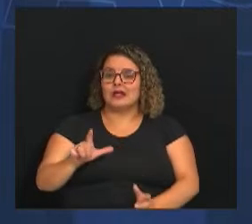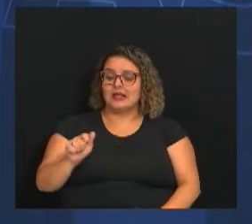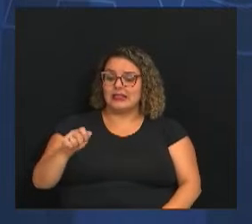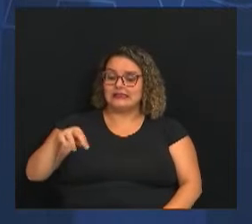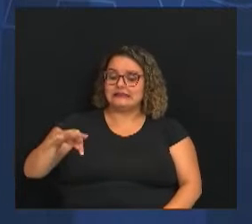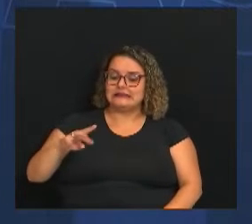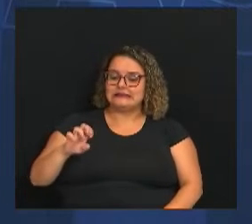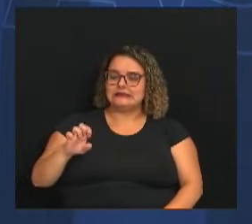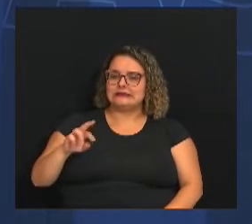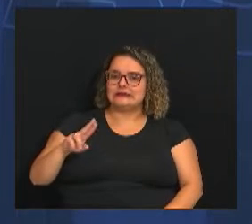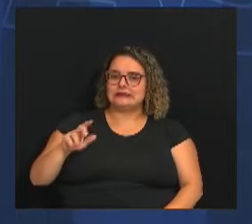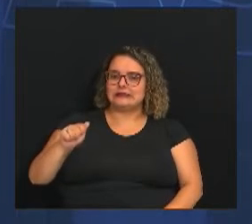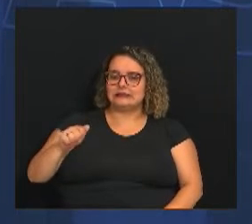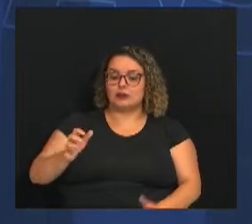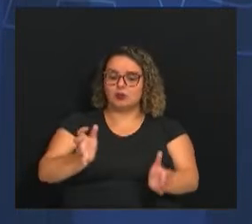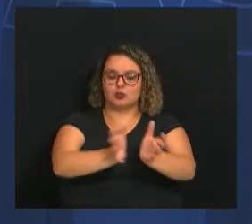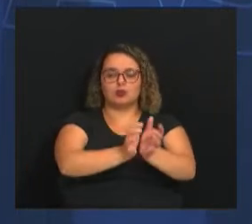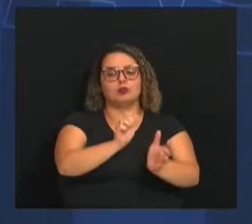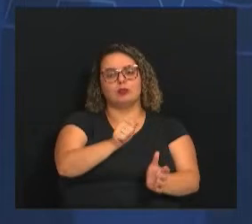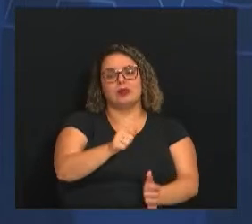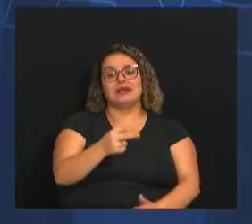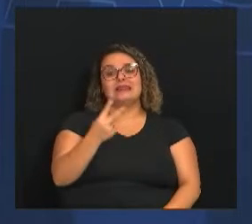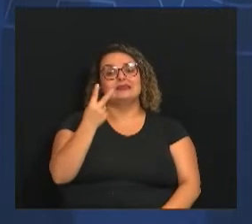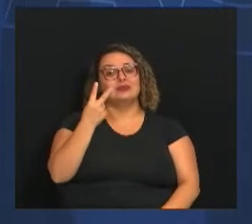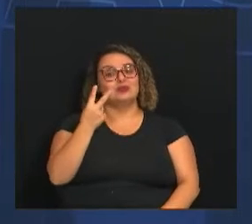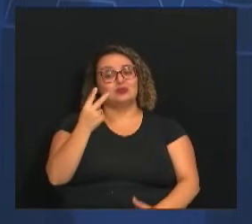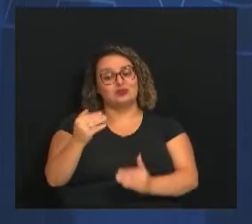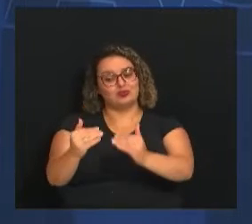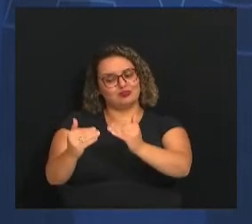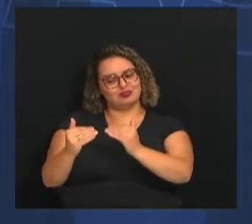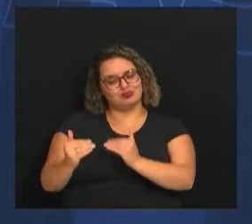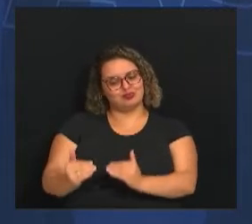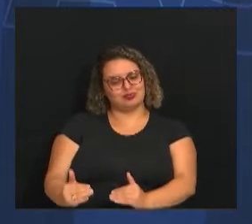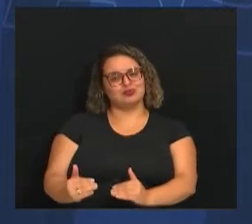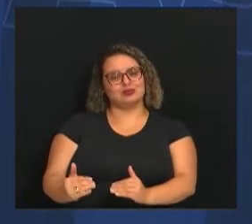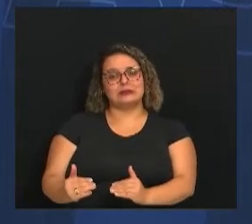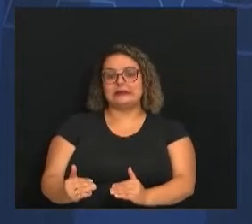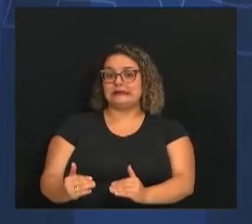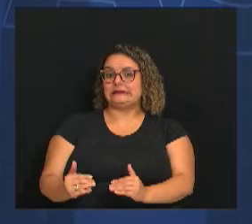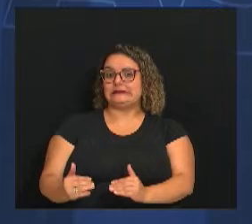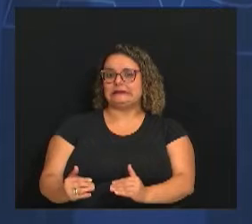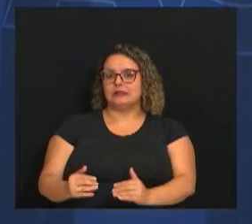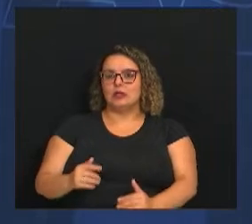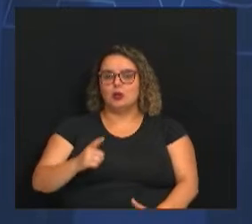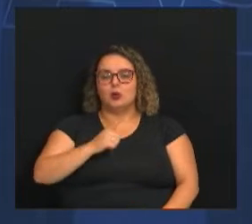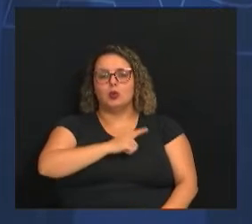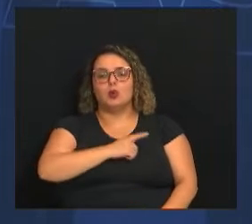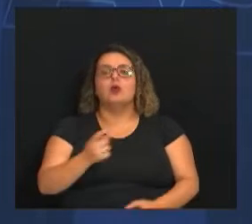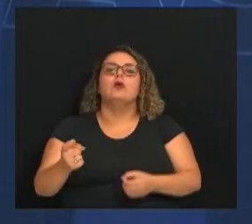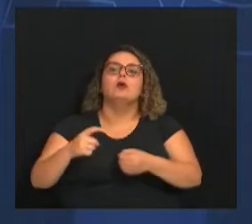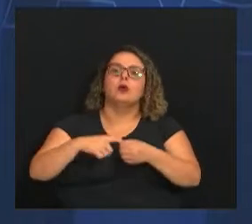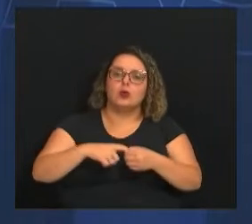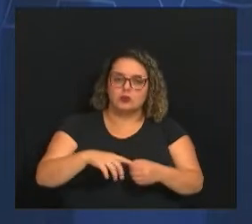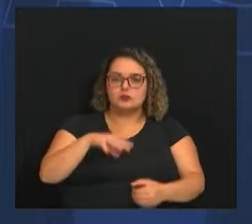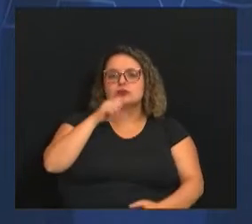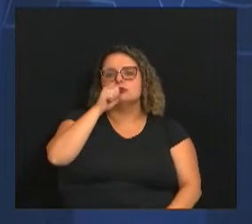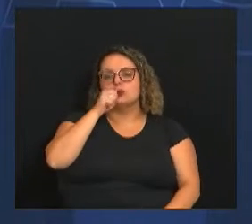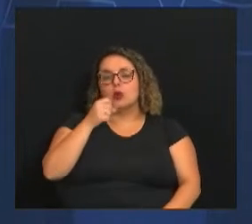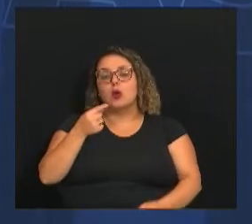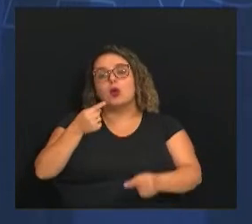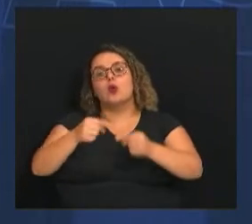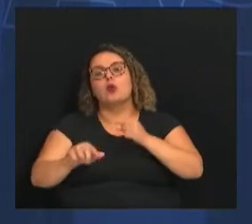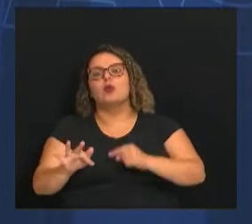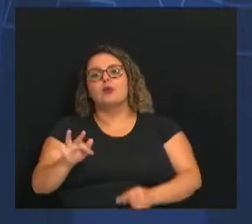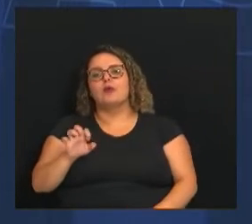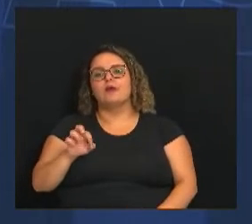A e a apenas 2 pontos da zona de rebaixamento, hein? Então o Bugre volta a jogar no sábado contra a Ferroviária